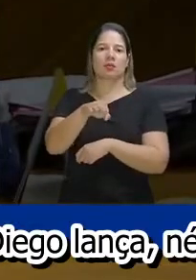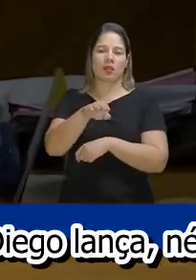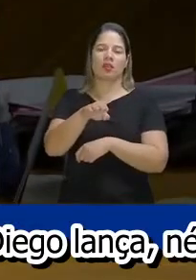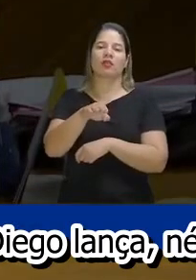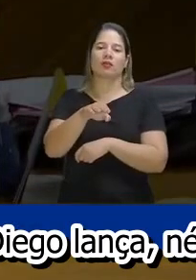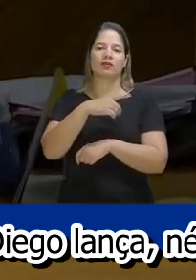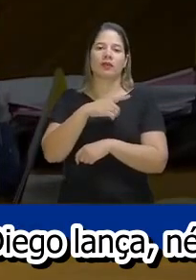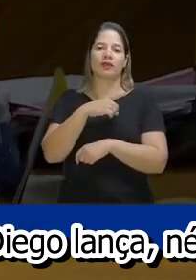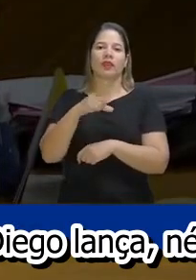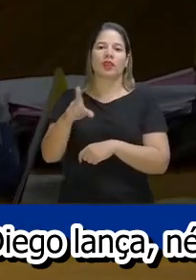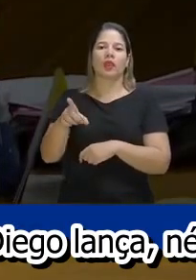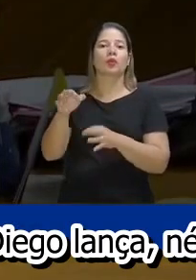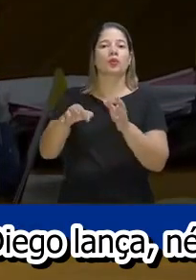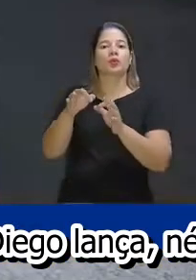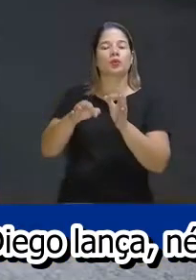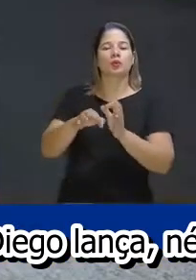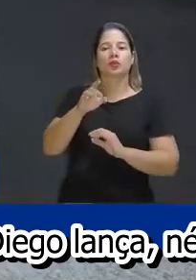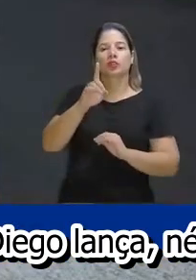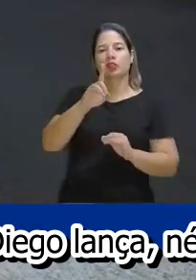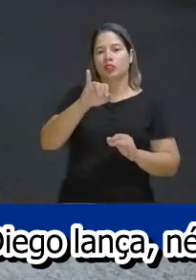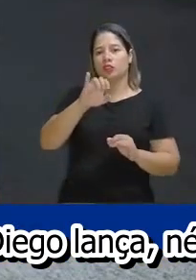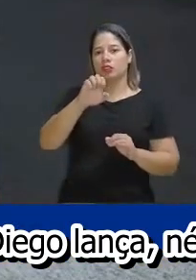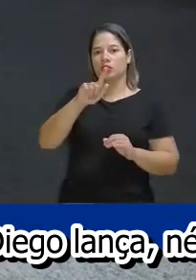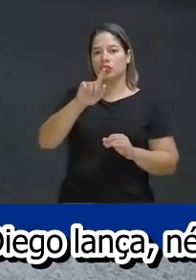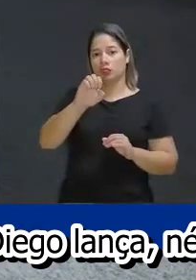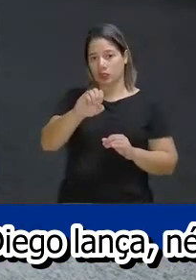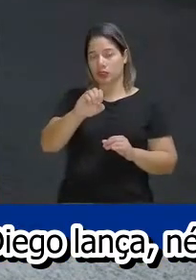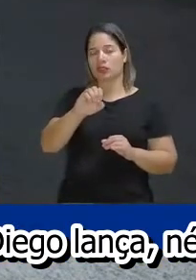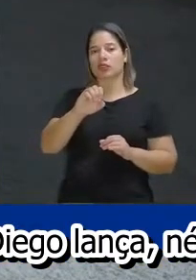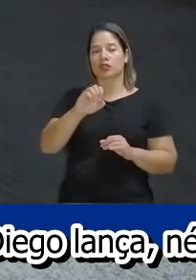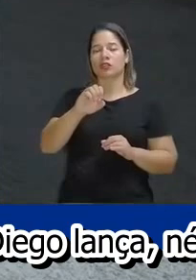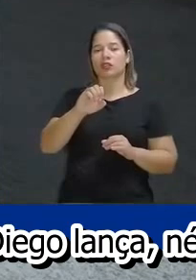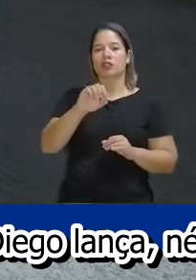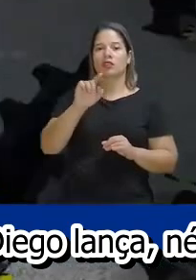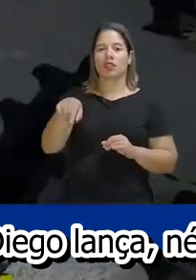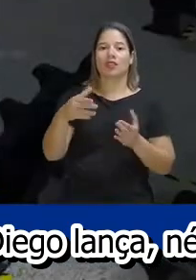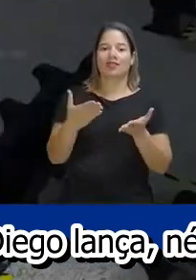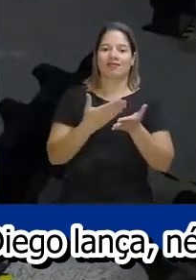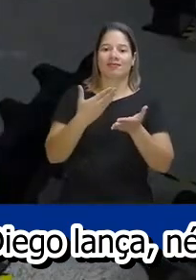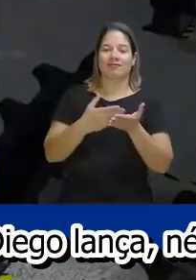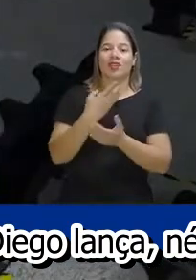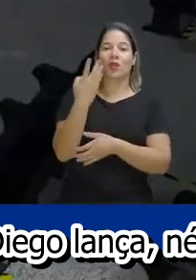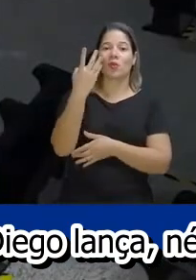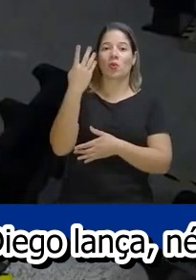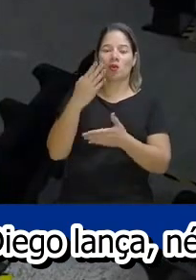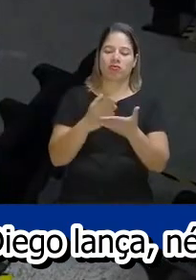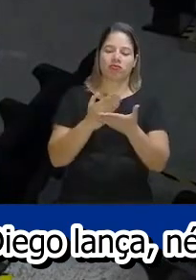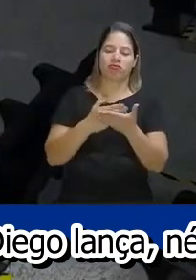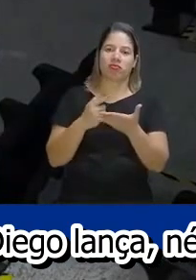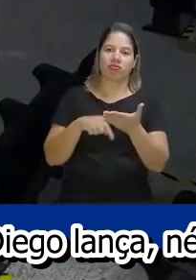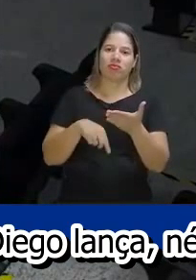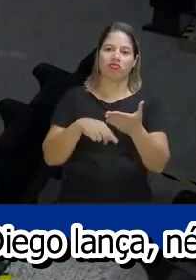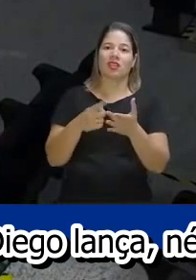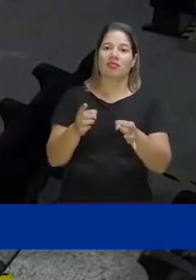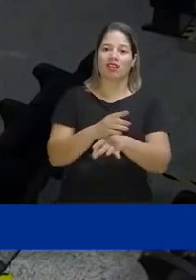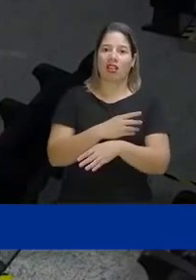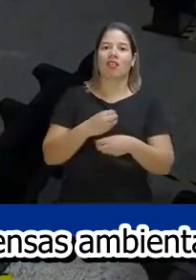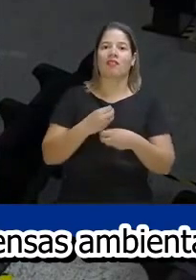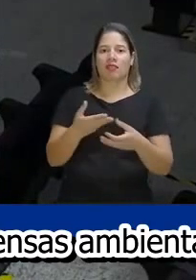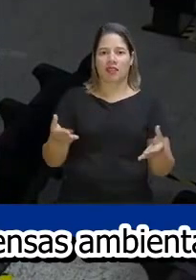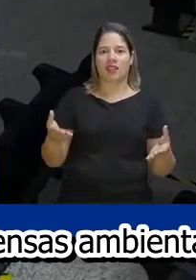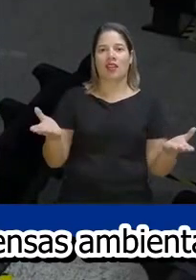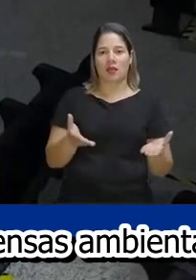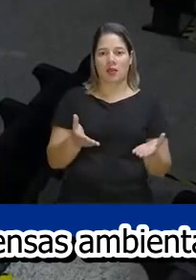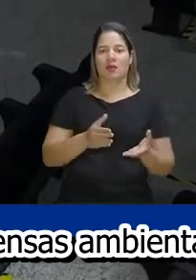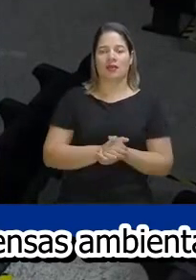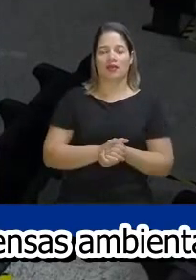Moura. Ele é nosso juiz eleitoral da 2ª Zona, e é o 4º livro que o Diego lança,